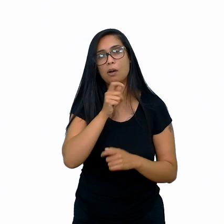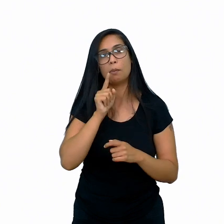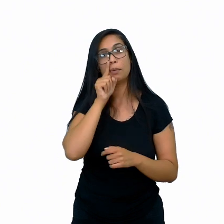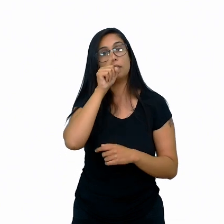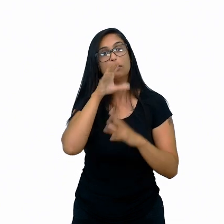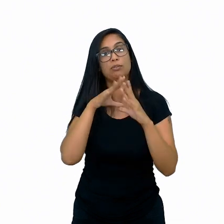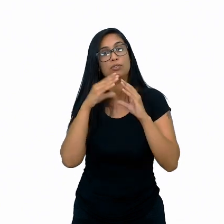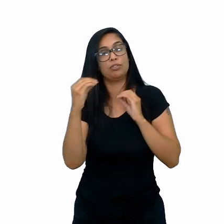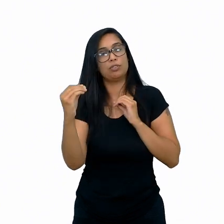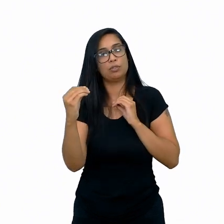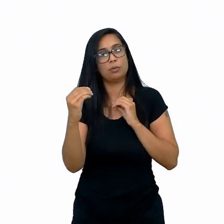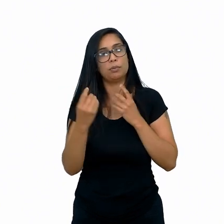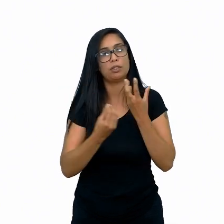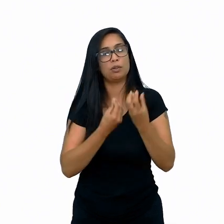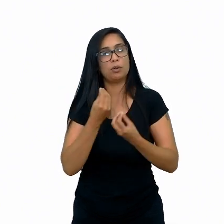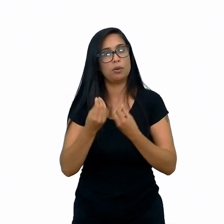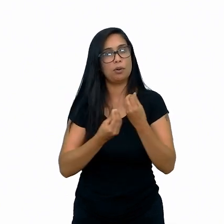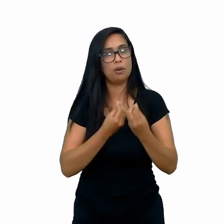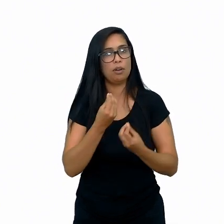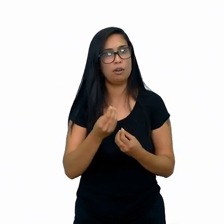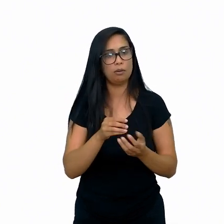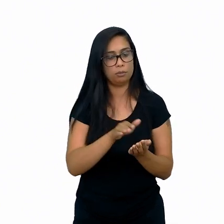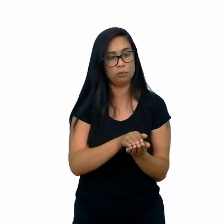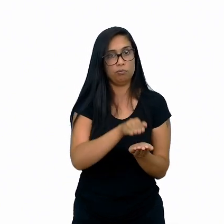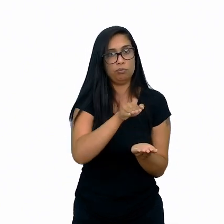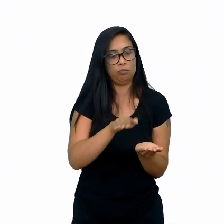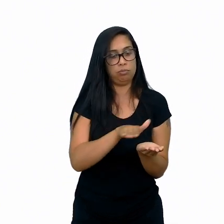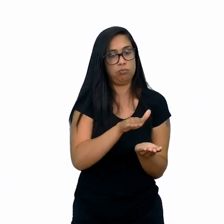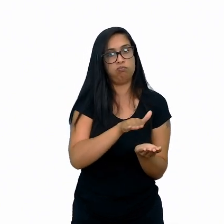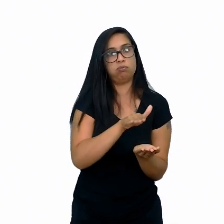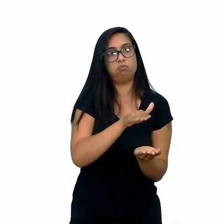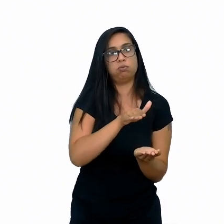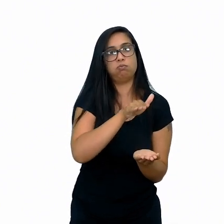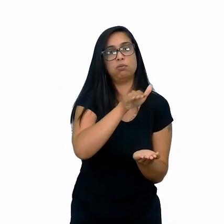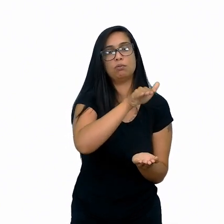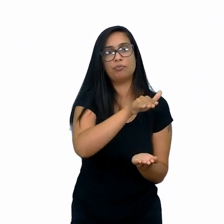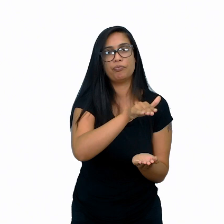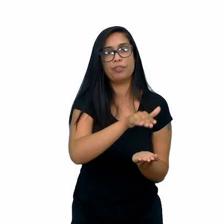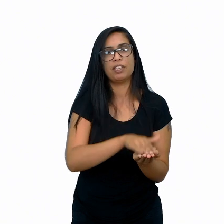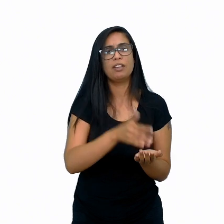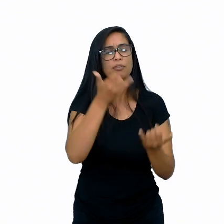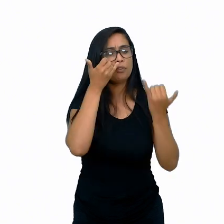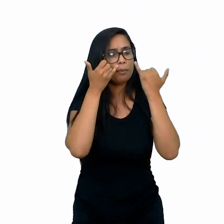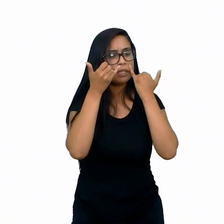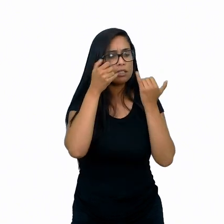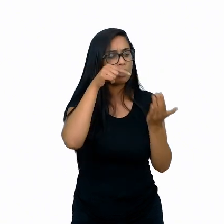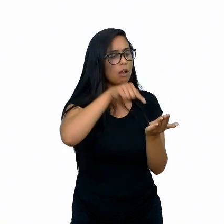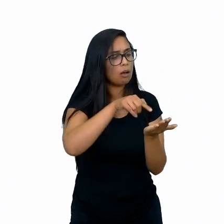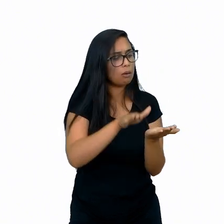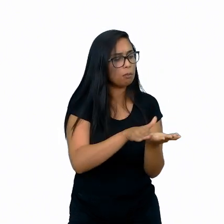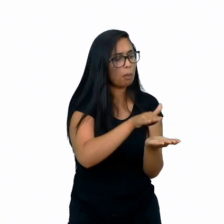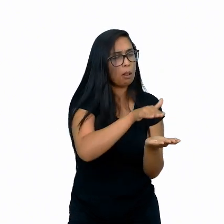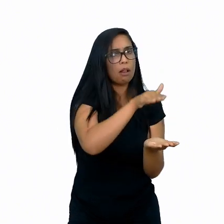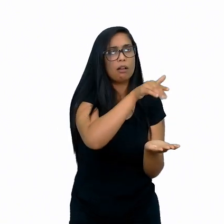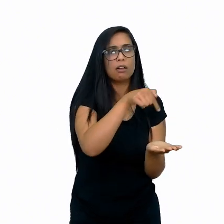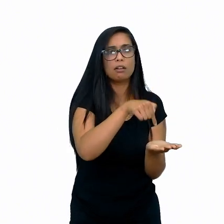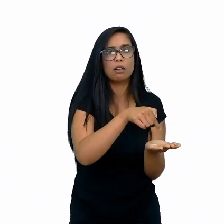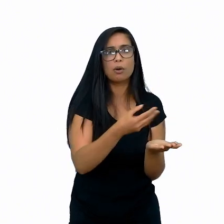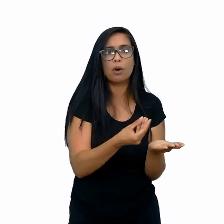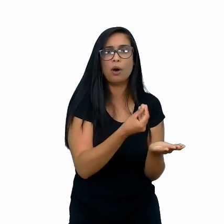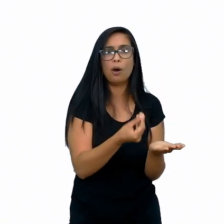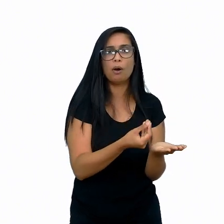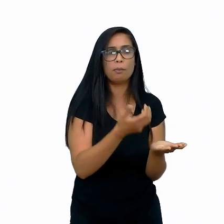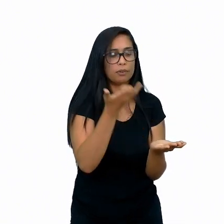precisarão estar no verbete de enciclopédia e quais informações de fatos interessantes